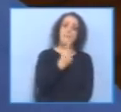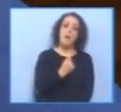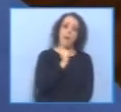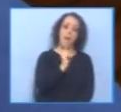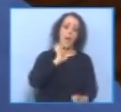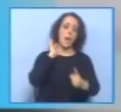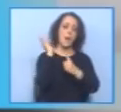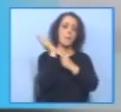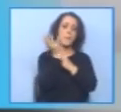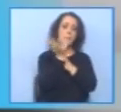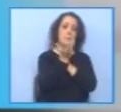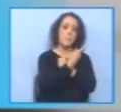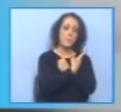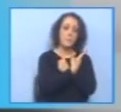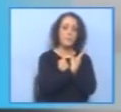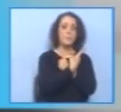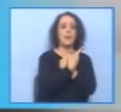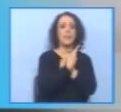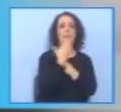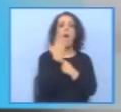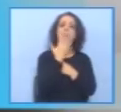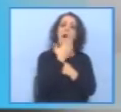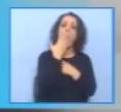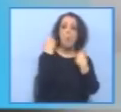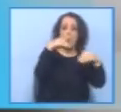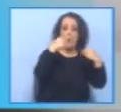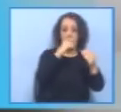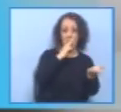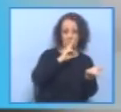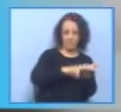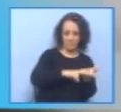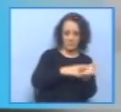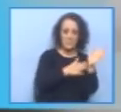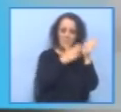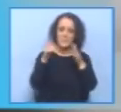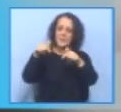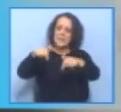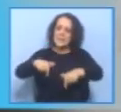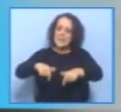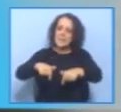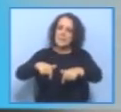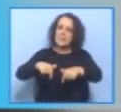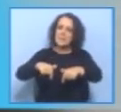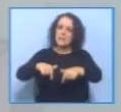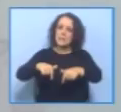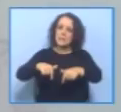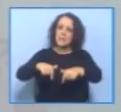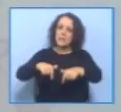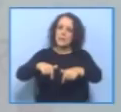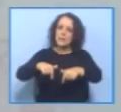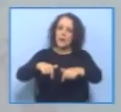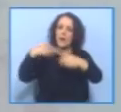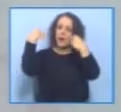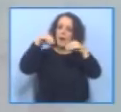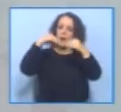ambiente de aula de catequese, chamemos assim. Claro. Aqui é no ambiente familiar,